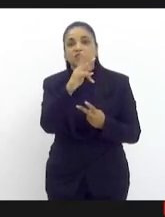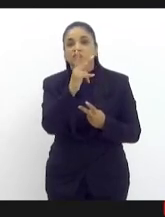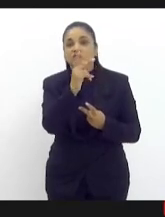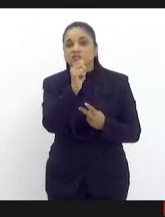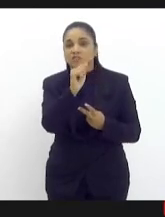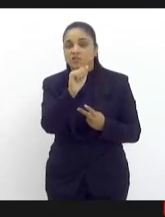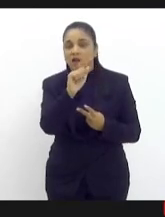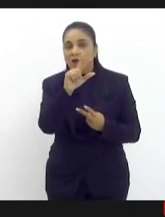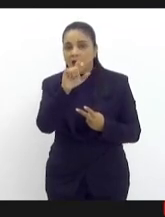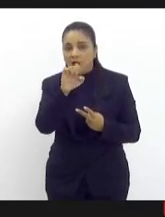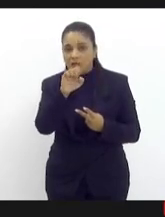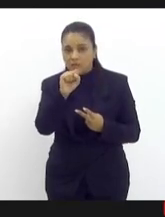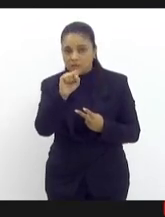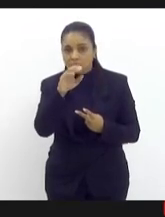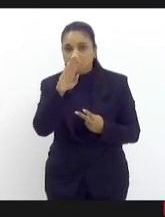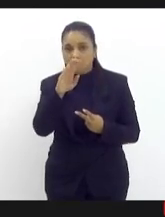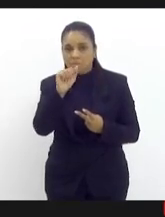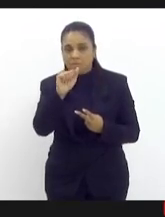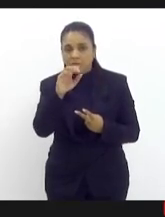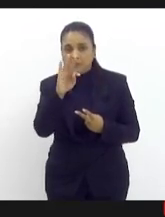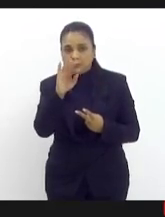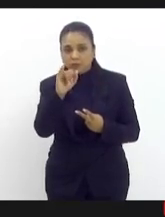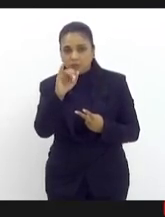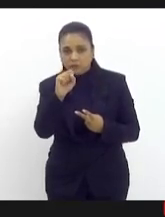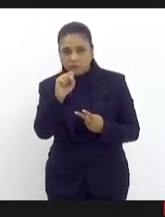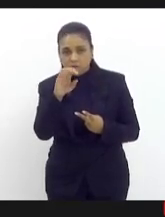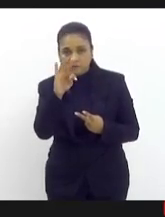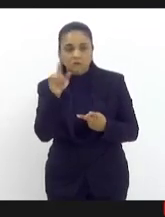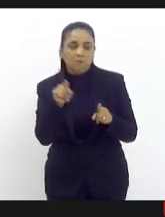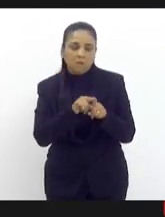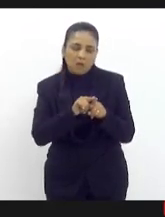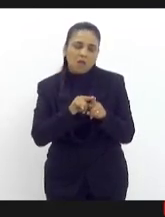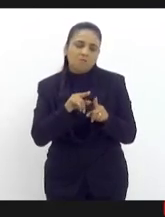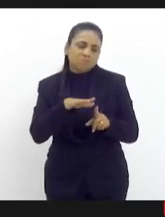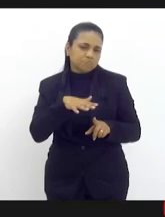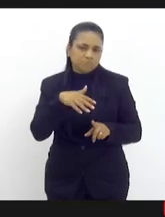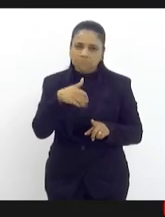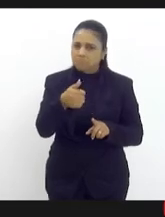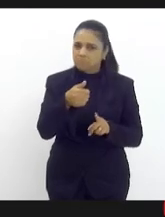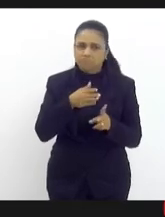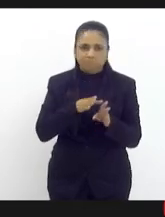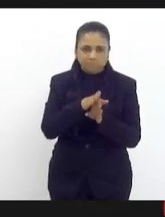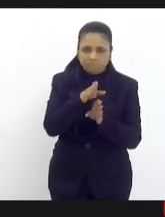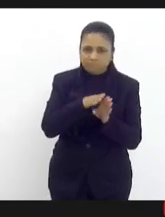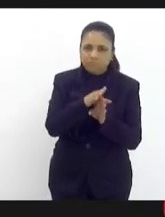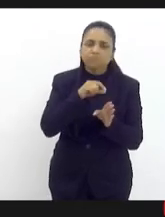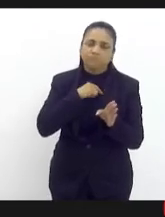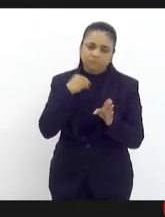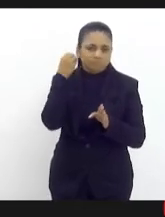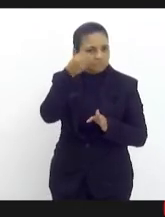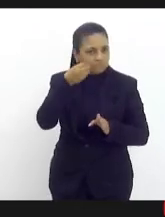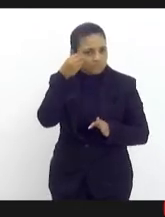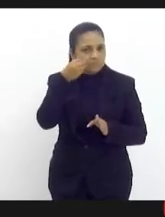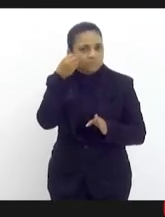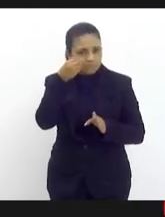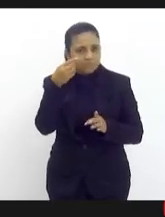Batista, que tenho certeza que será um grande conselheiro também, porque tem todos os pré-requisitos para Chico, tal função.